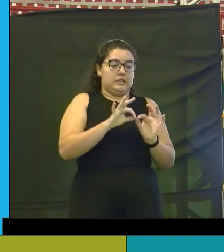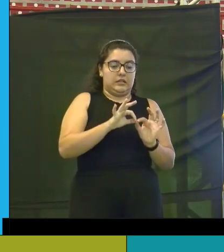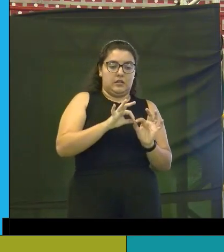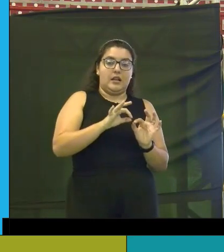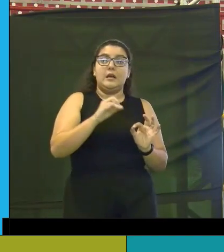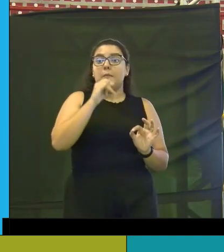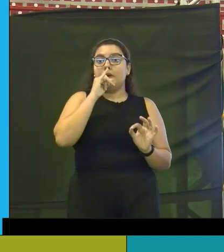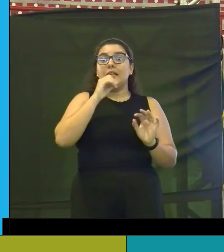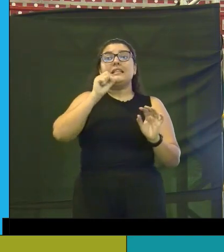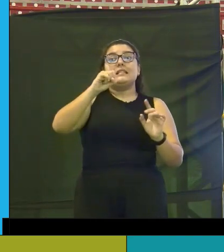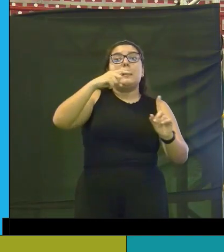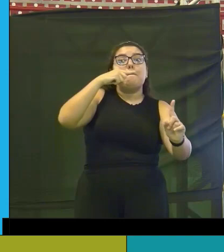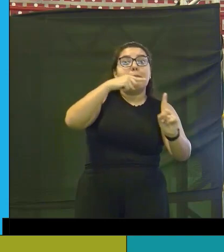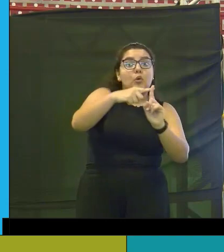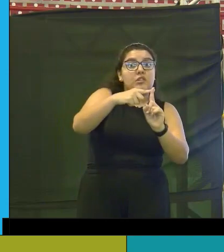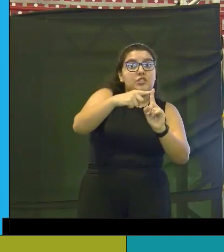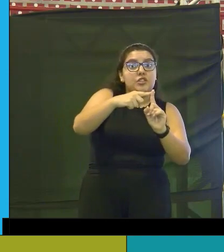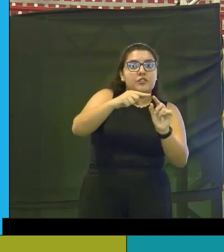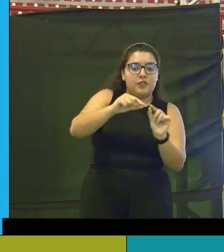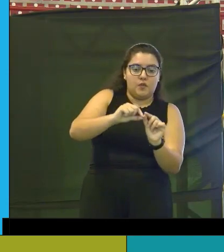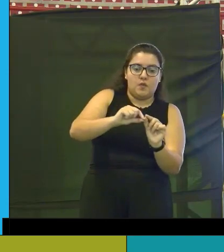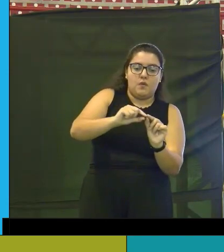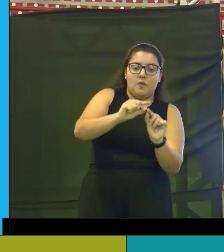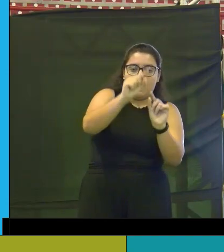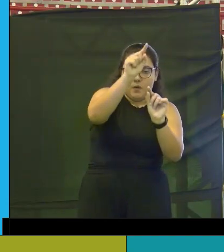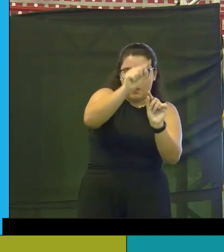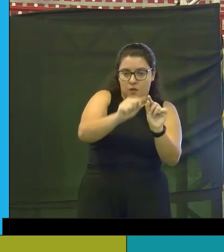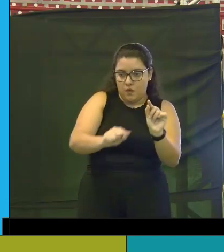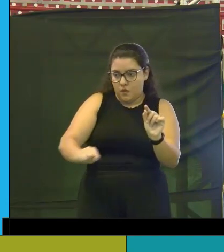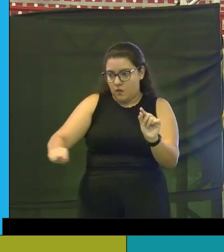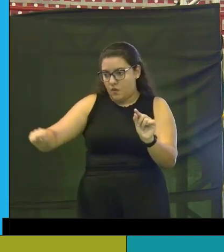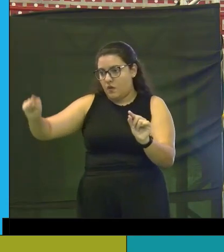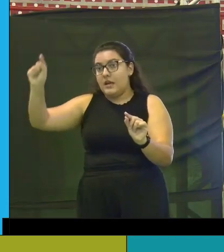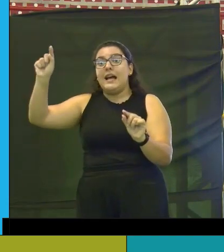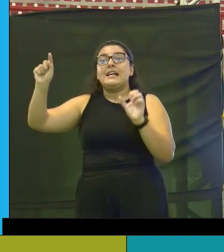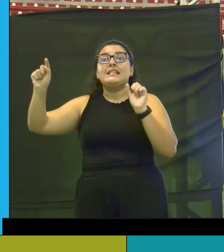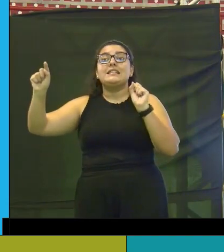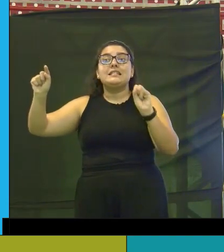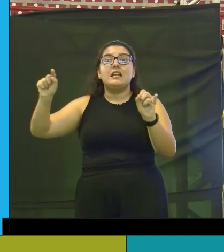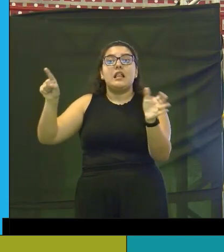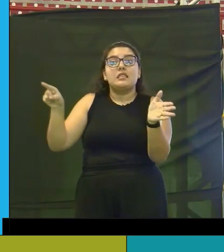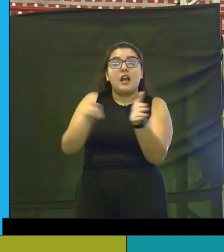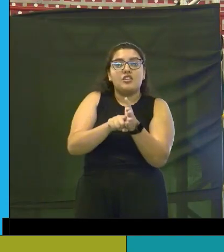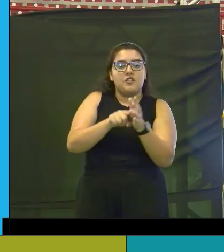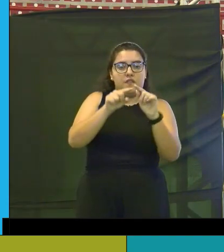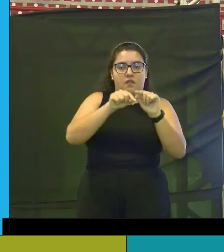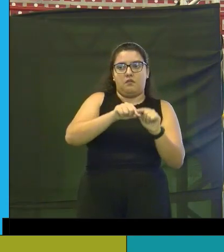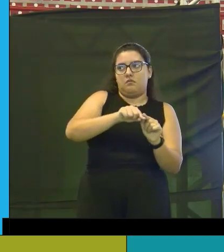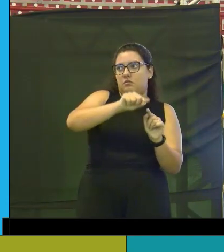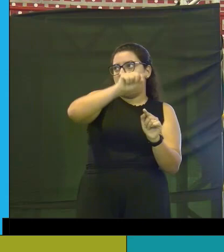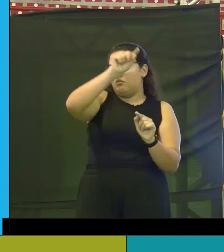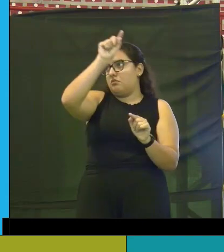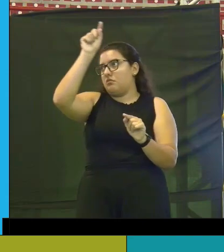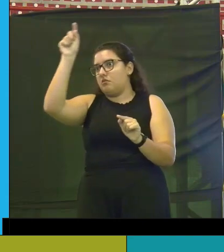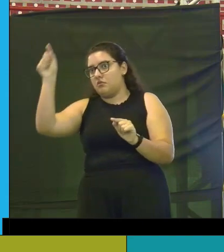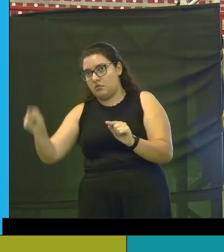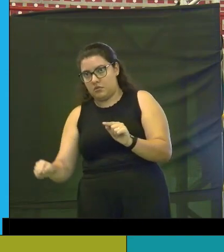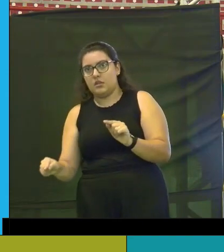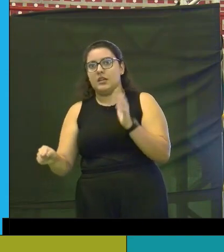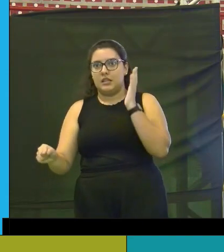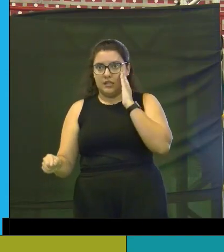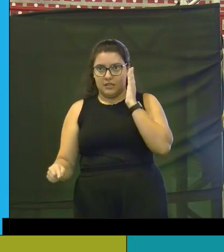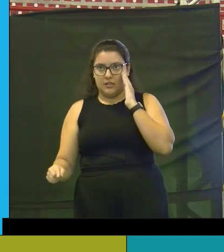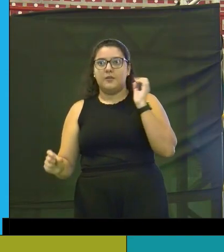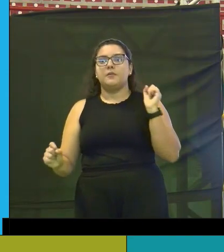Você já eliminaria o item A e o item D. Ficaria apenas preso a qual item? B e